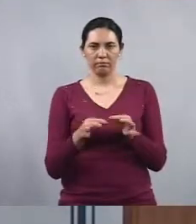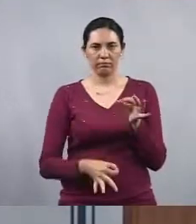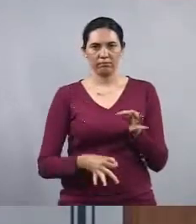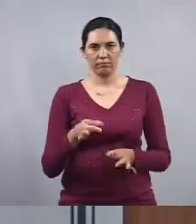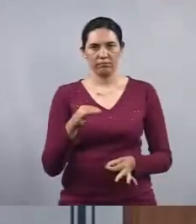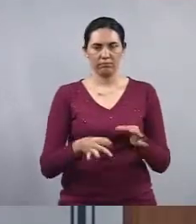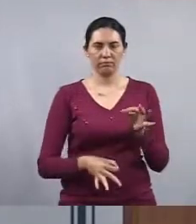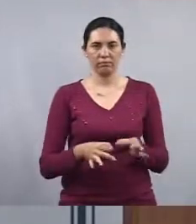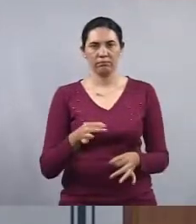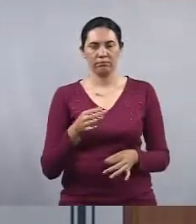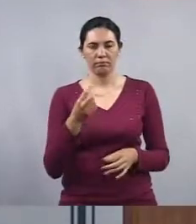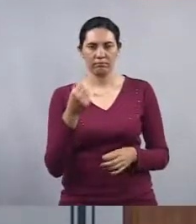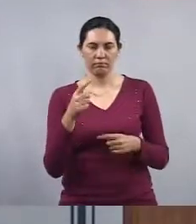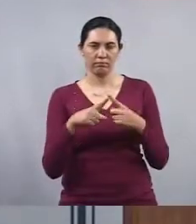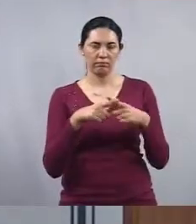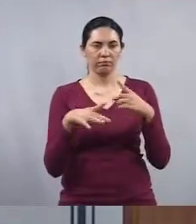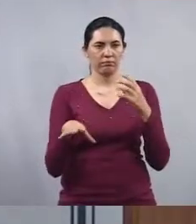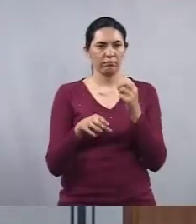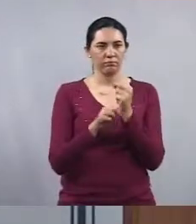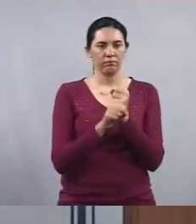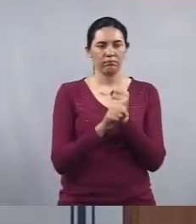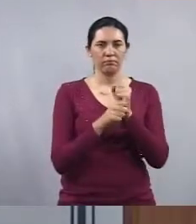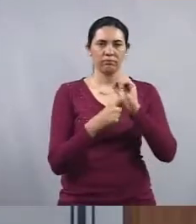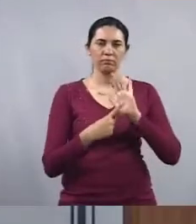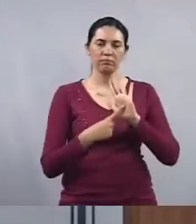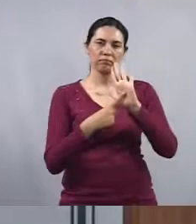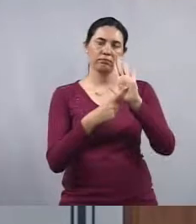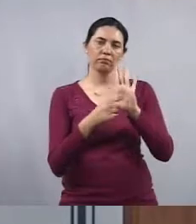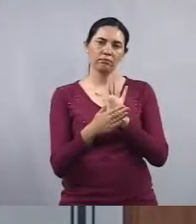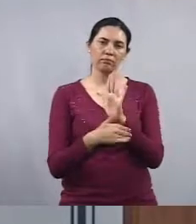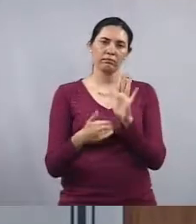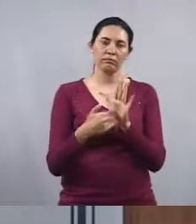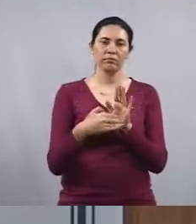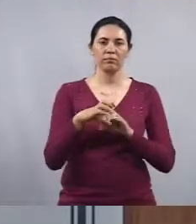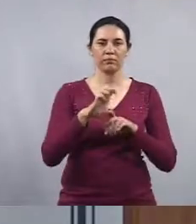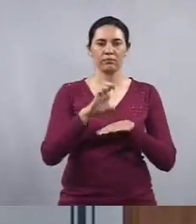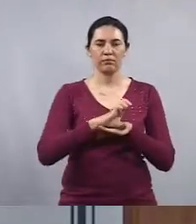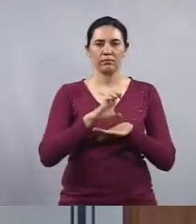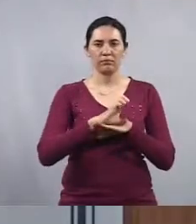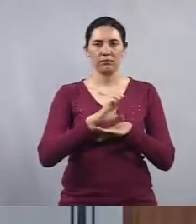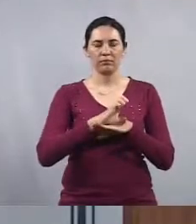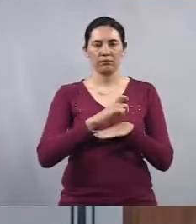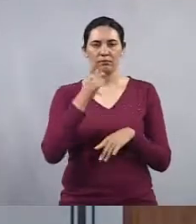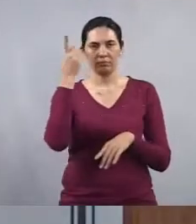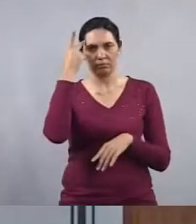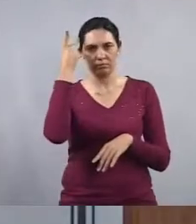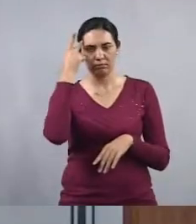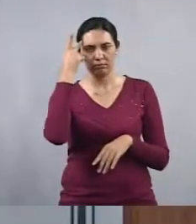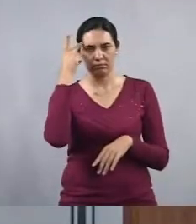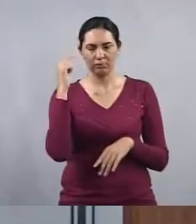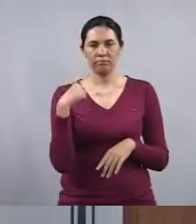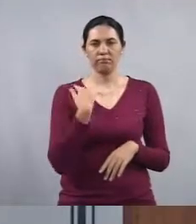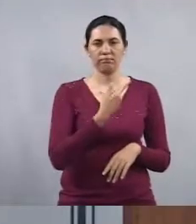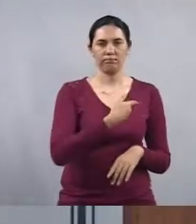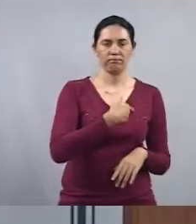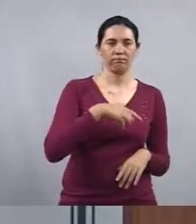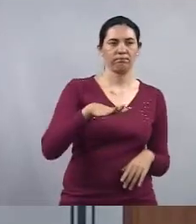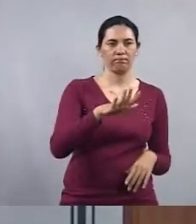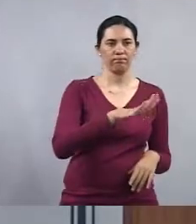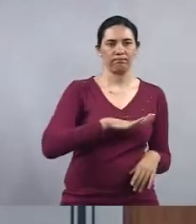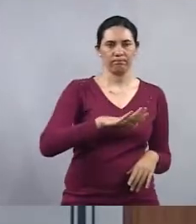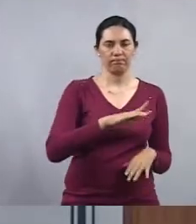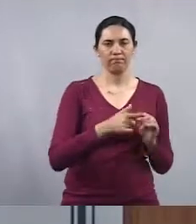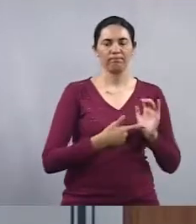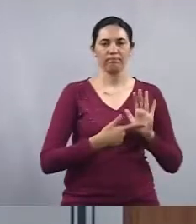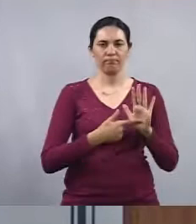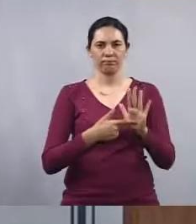uma amostragem, na verdade, em todo o estado de São Paulo e na nossa região, que mostrou que era comum